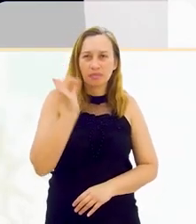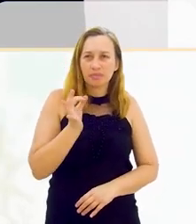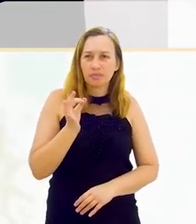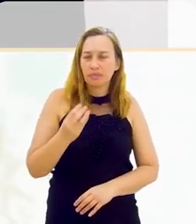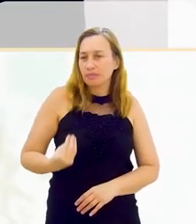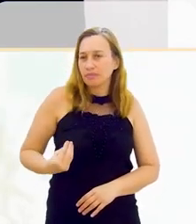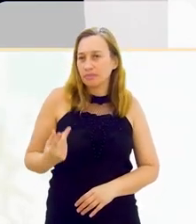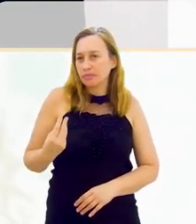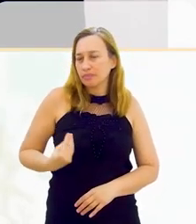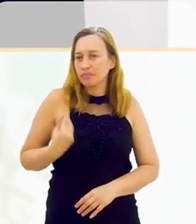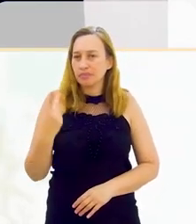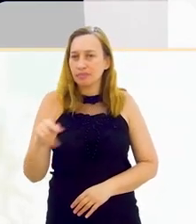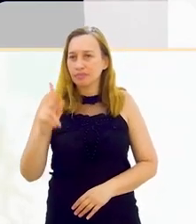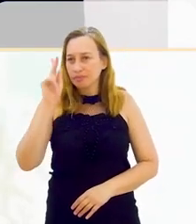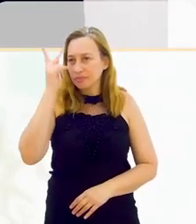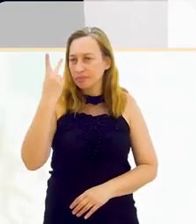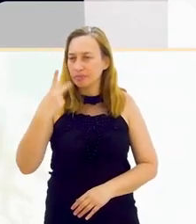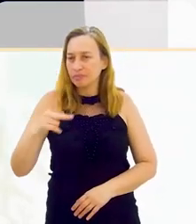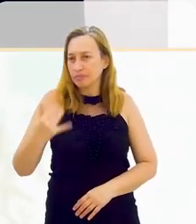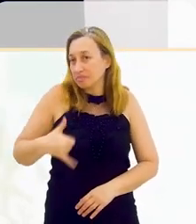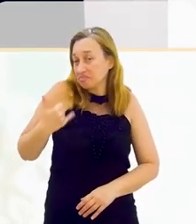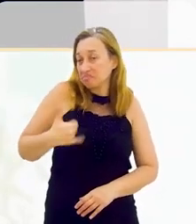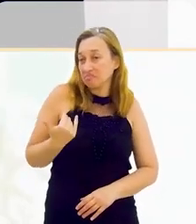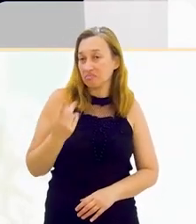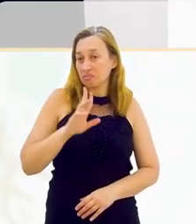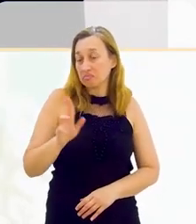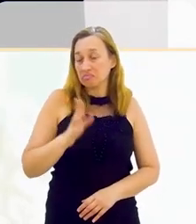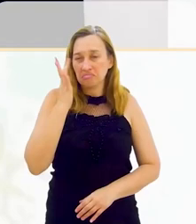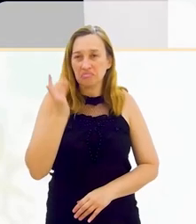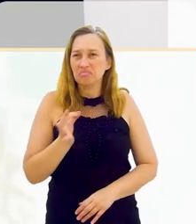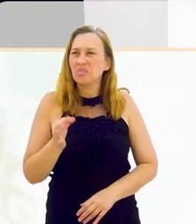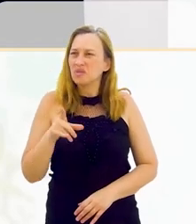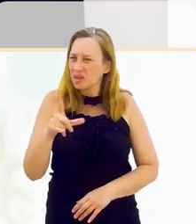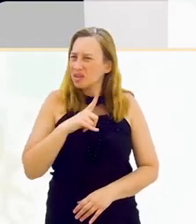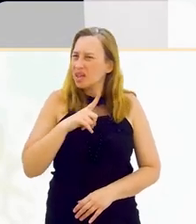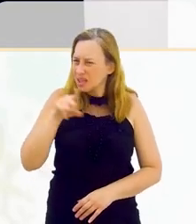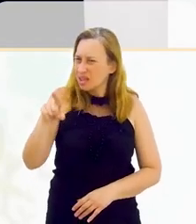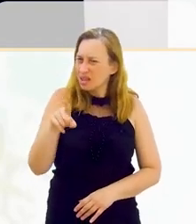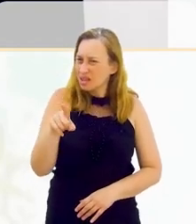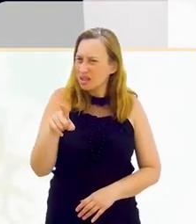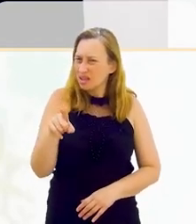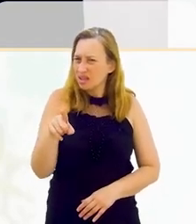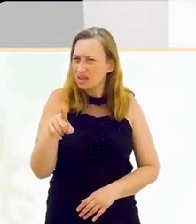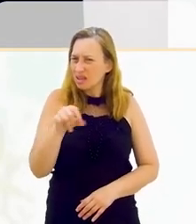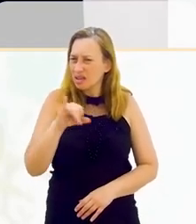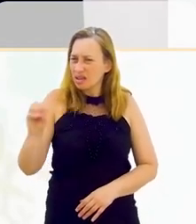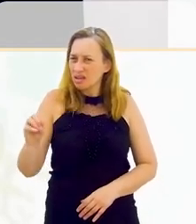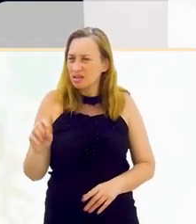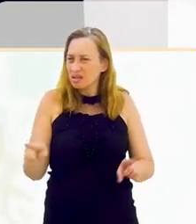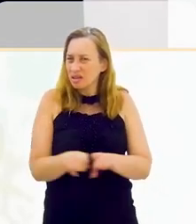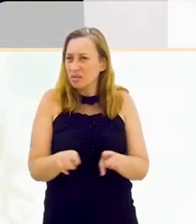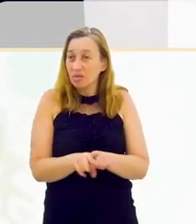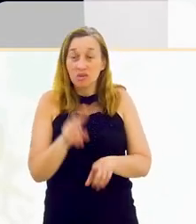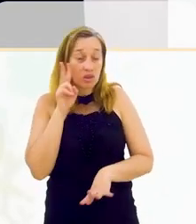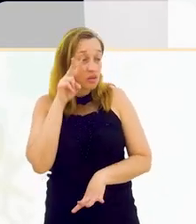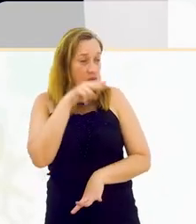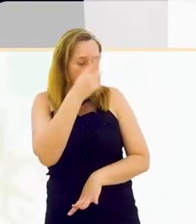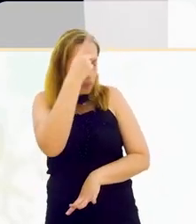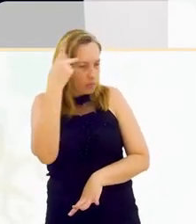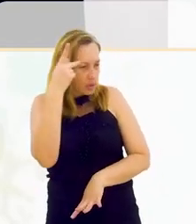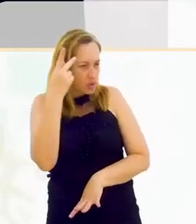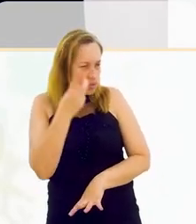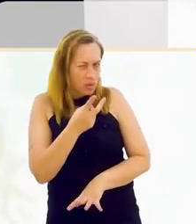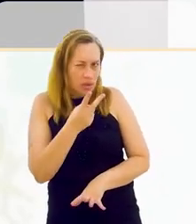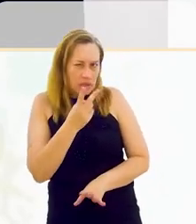pelo que ela passava, nem a história dela, sequer o nome dela ou a idade. Mas você tem isso também, assim, de olhar